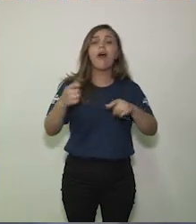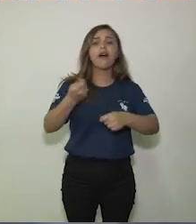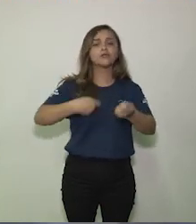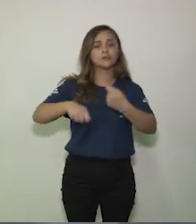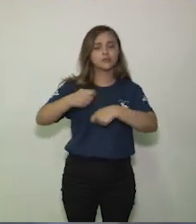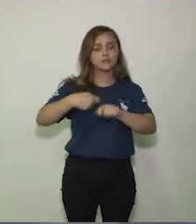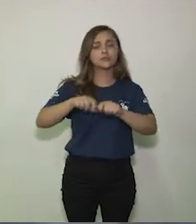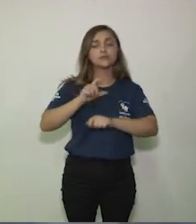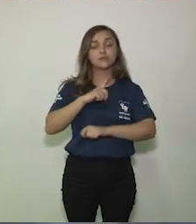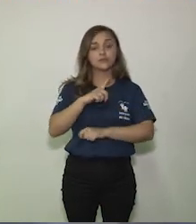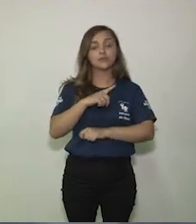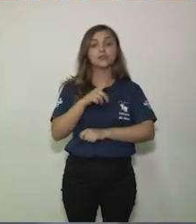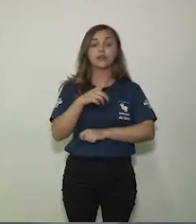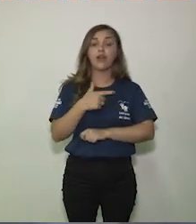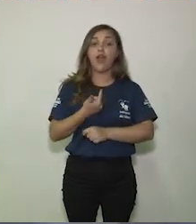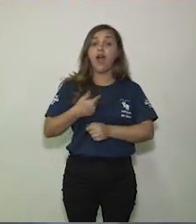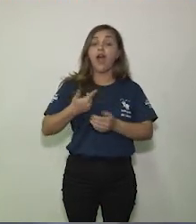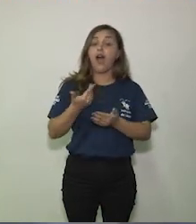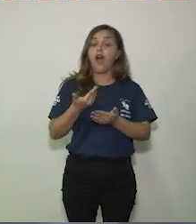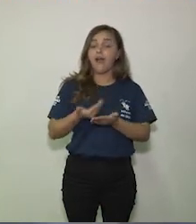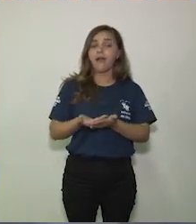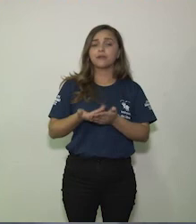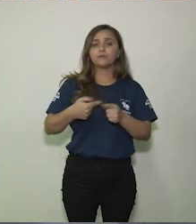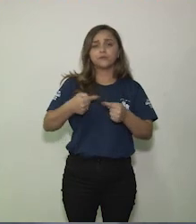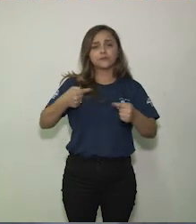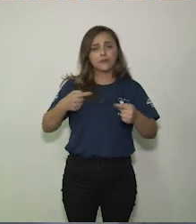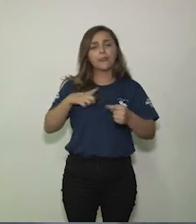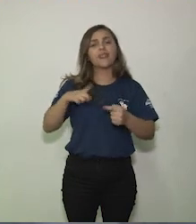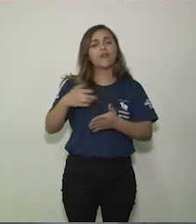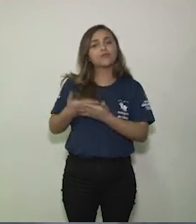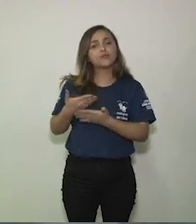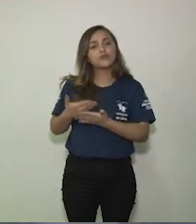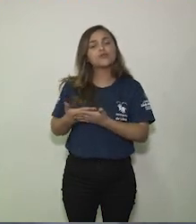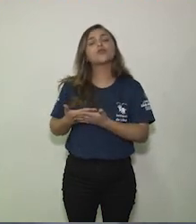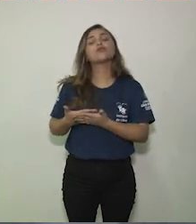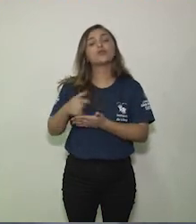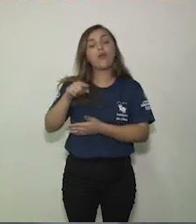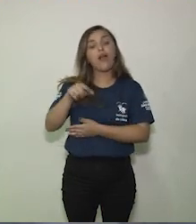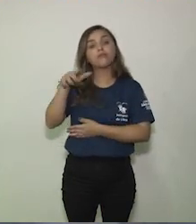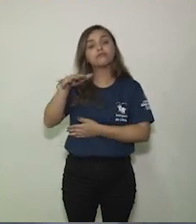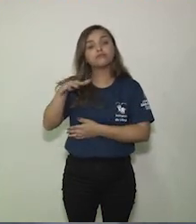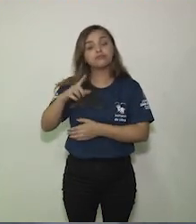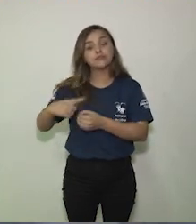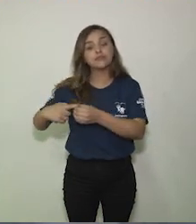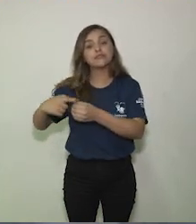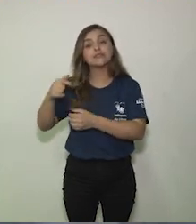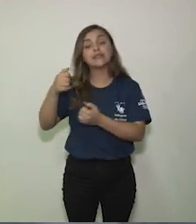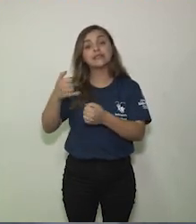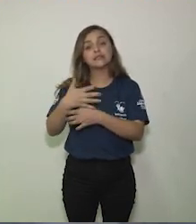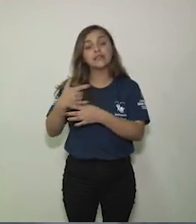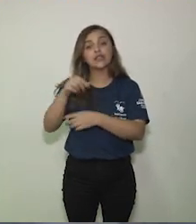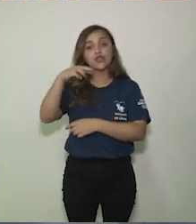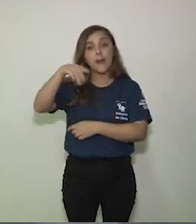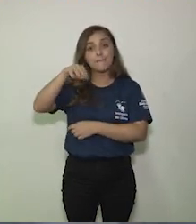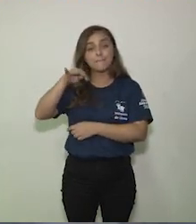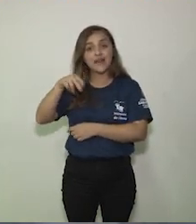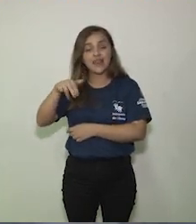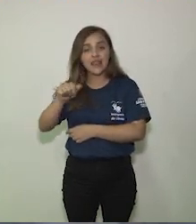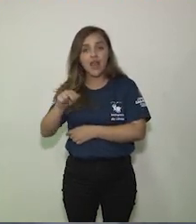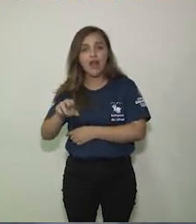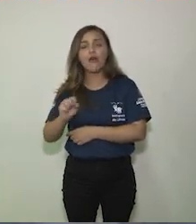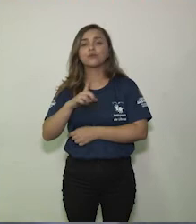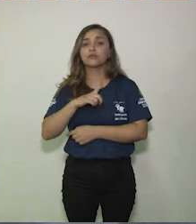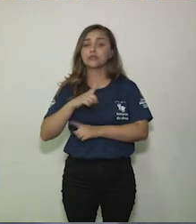certa. Recentemente houve um estudo em Manaus, que acham que eles já atingiram a imunidade de rebanho, com percentuais